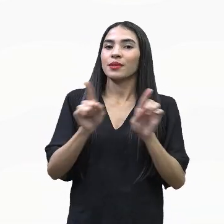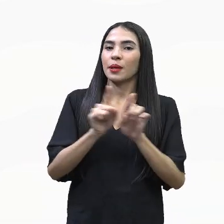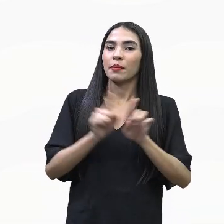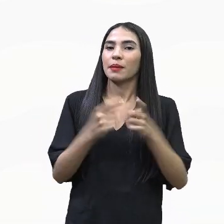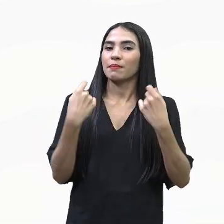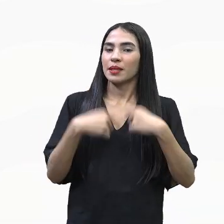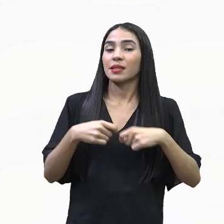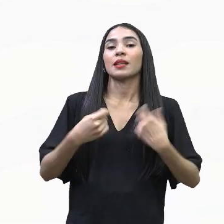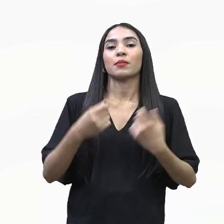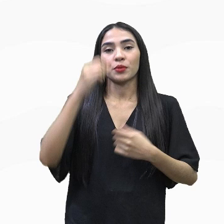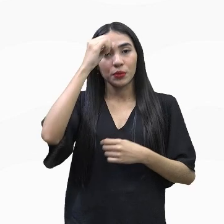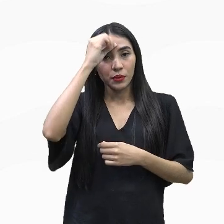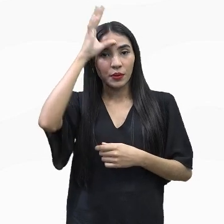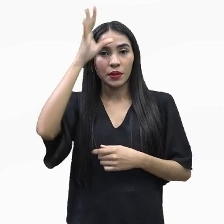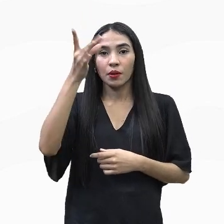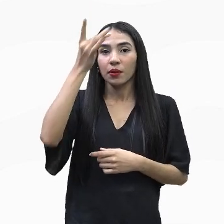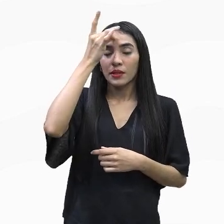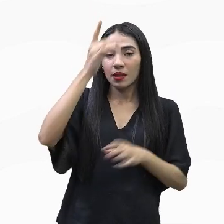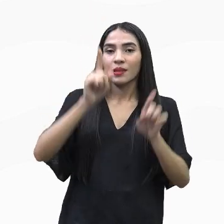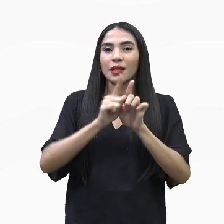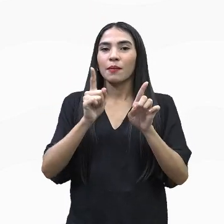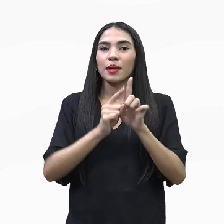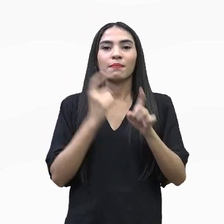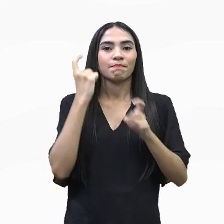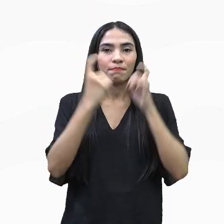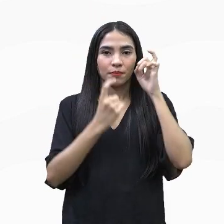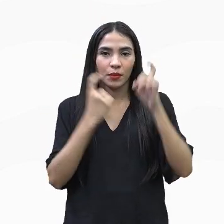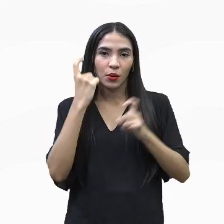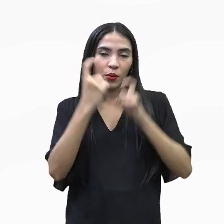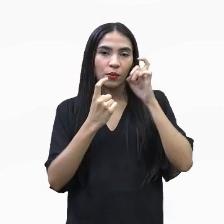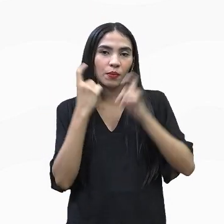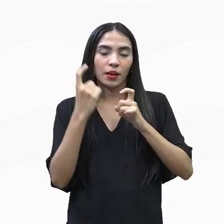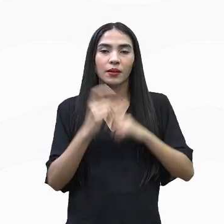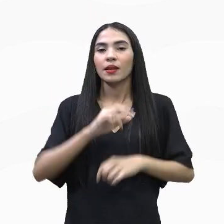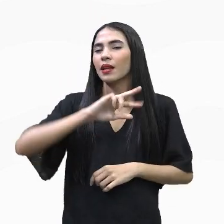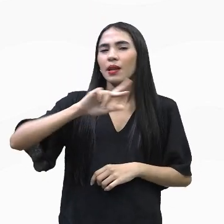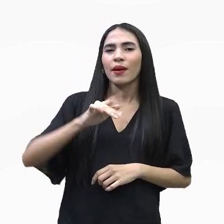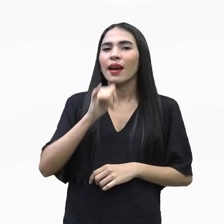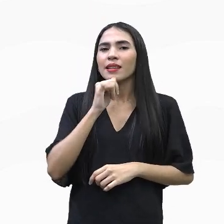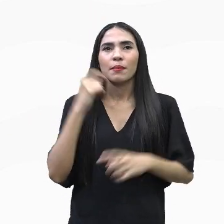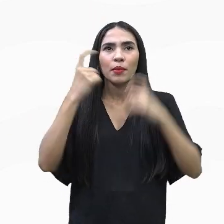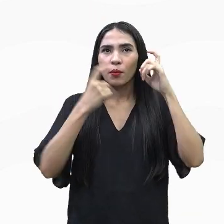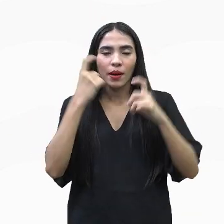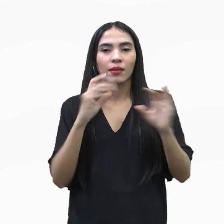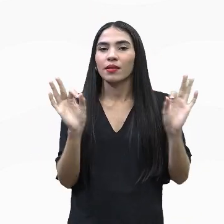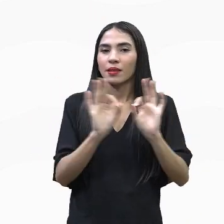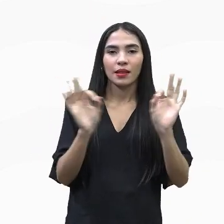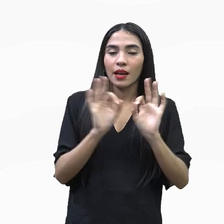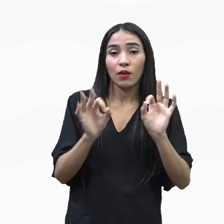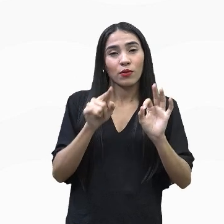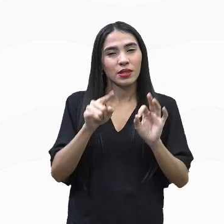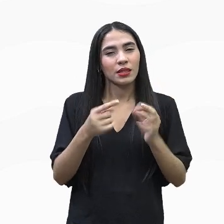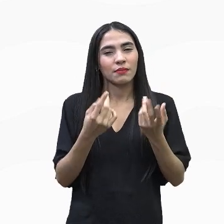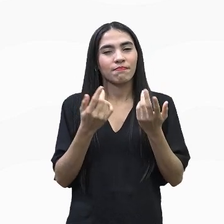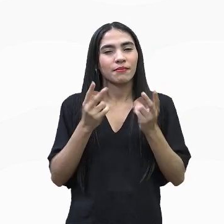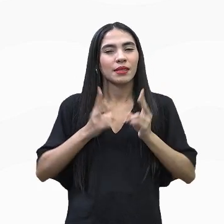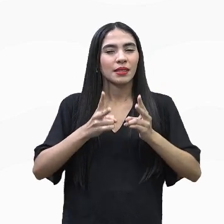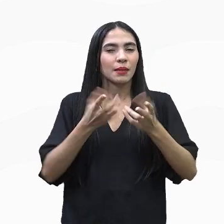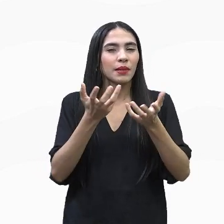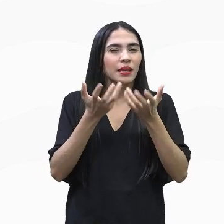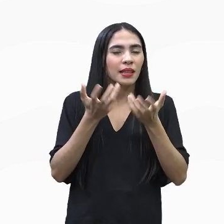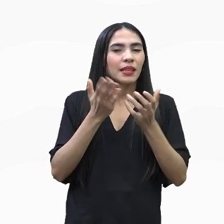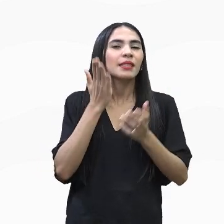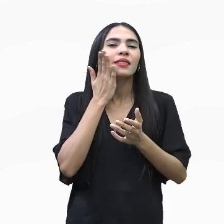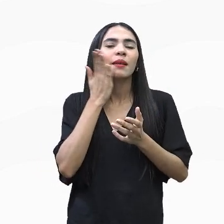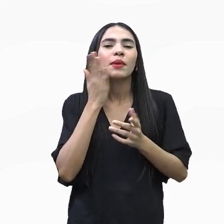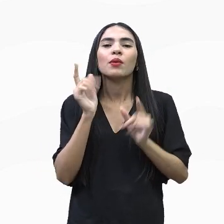bastante conhecimento e nos preocupar. Nos preocupar aqui não é o sentido de ficar preocupado, tá, pessoal? É o sentido de